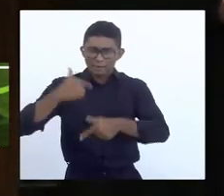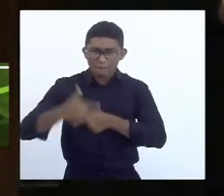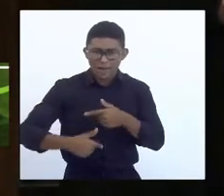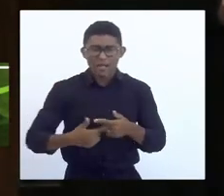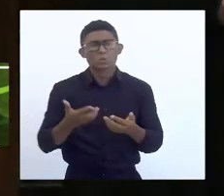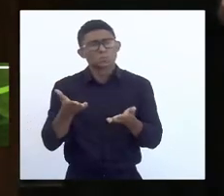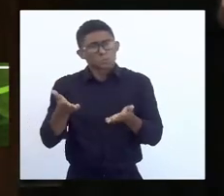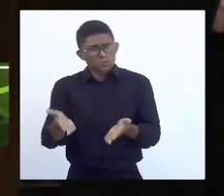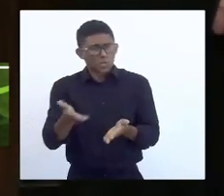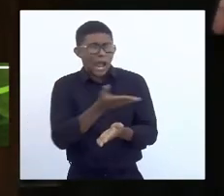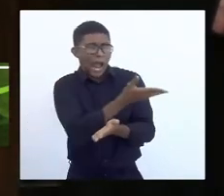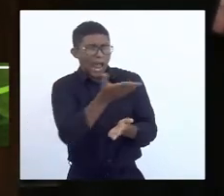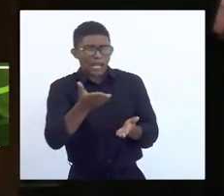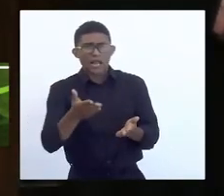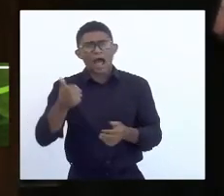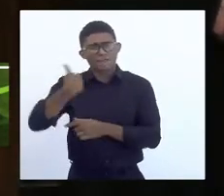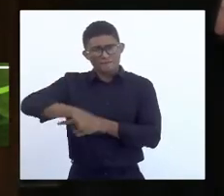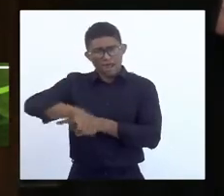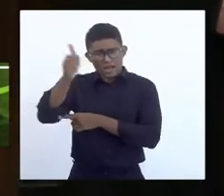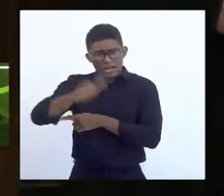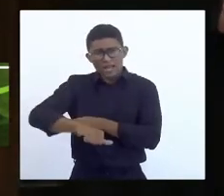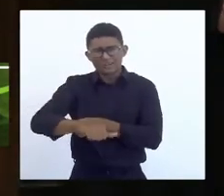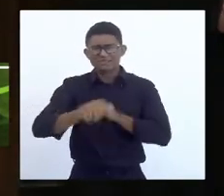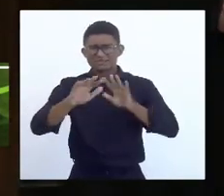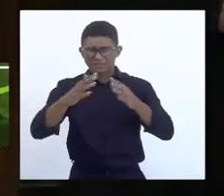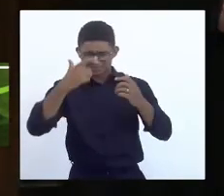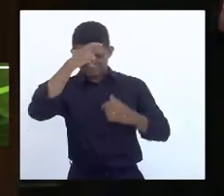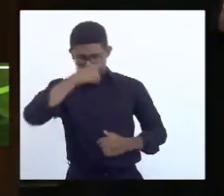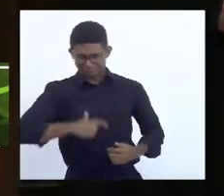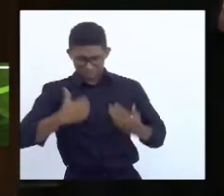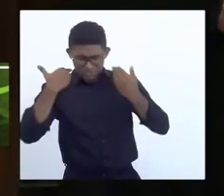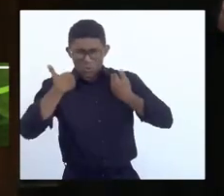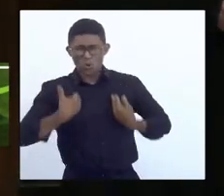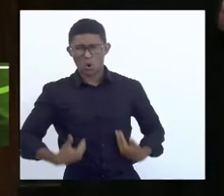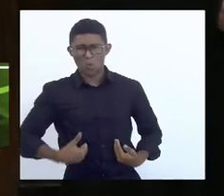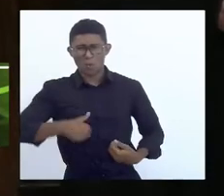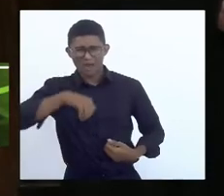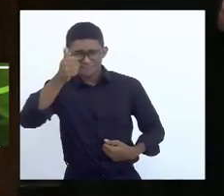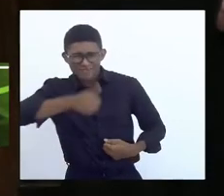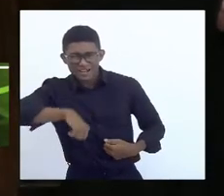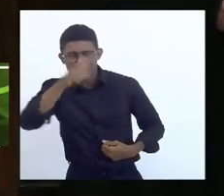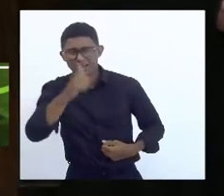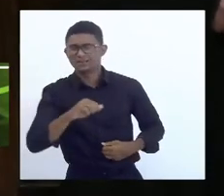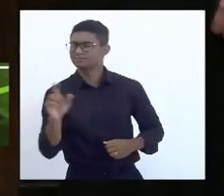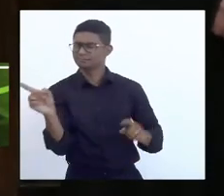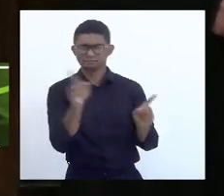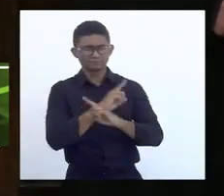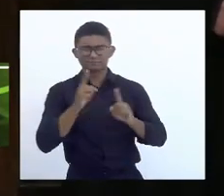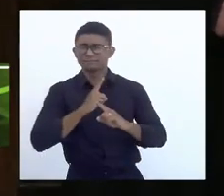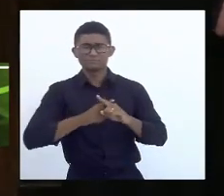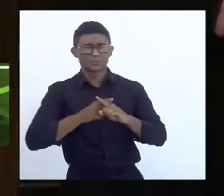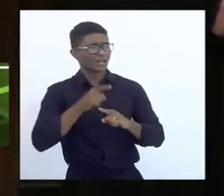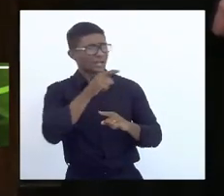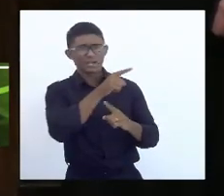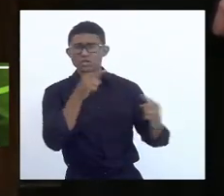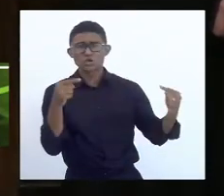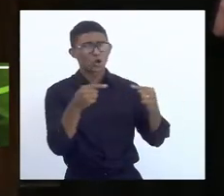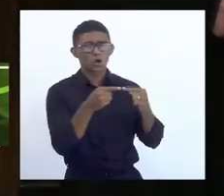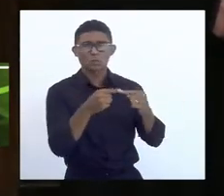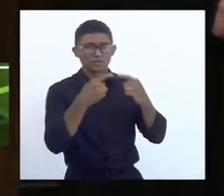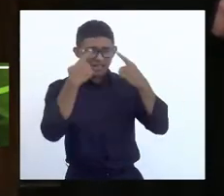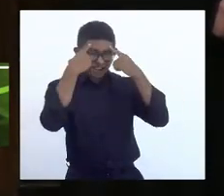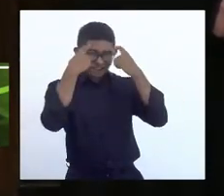pelo nosso fazer político, e não pela nossa aparência, porque isso é violência. Nós sermos julgados pela nossa